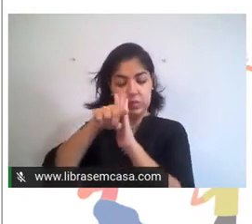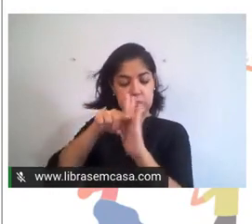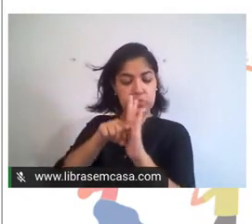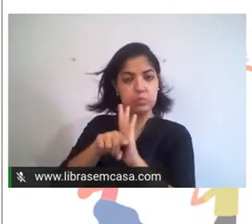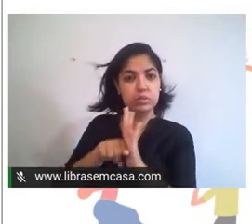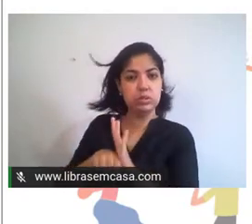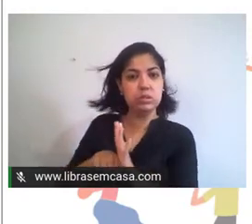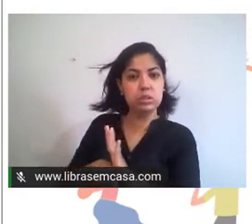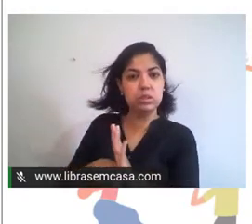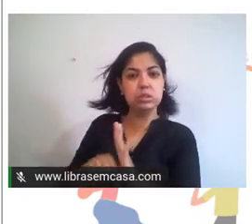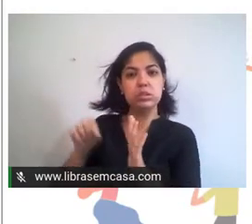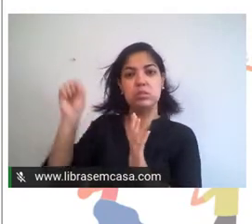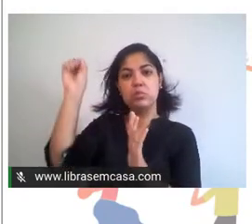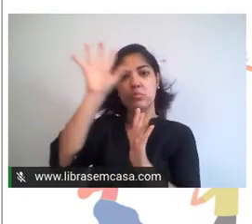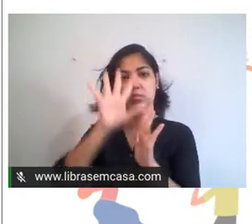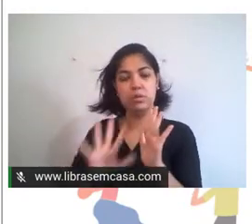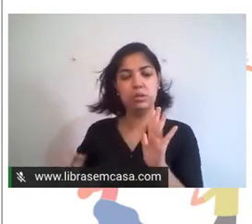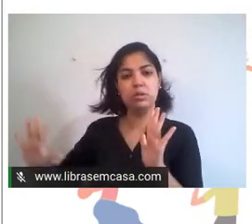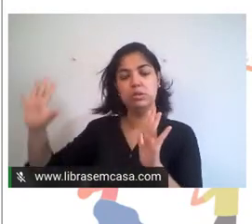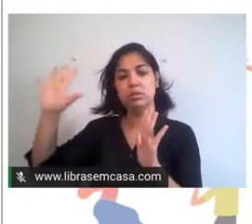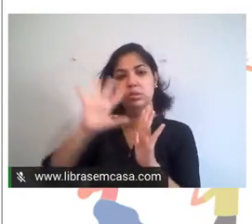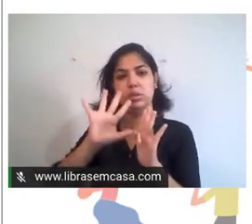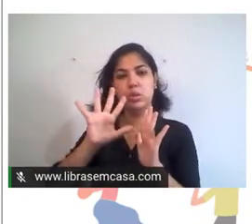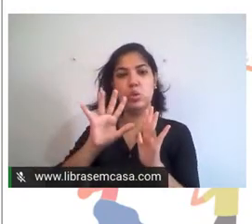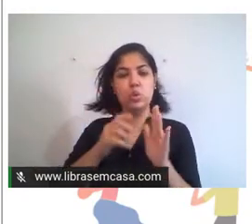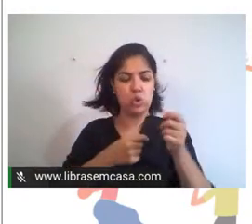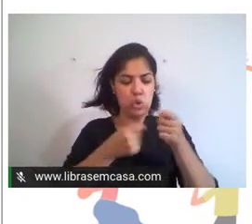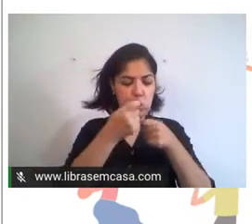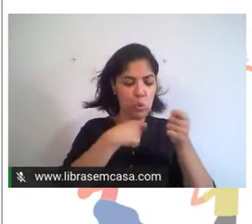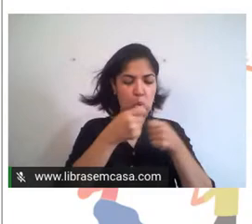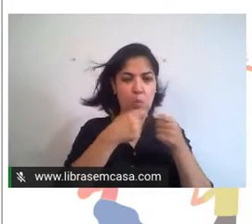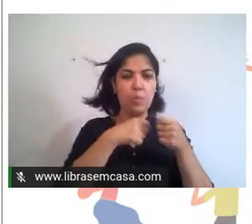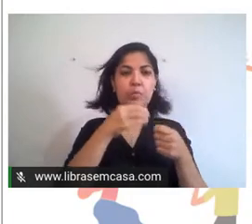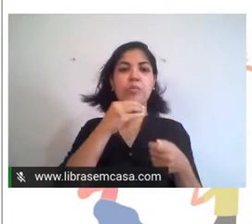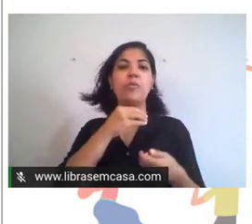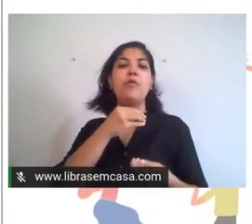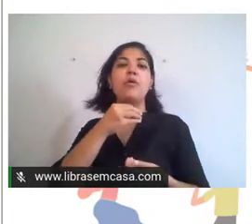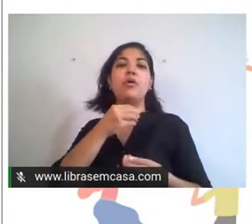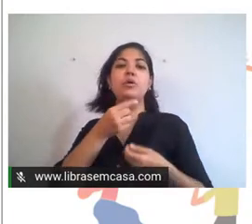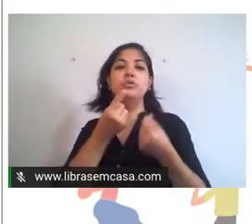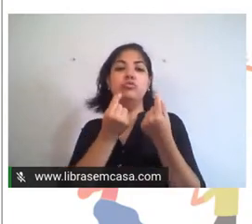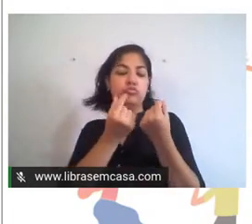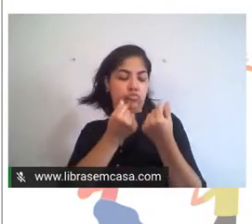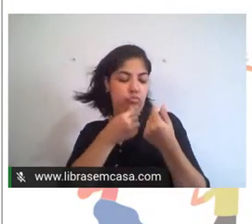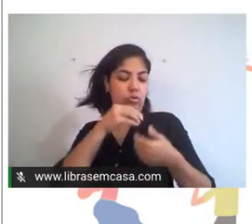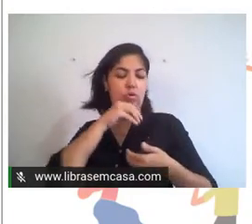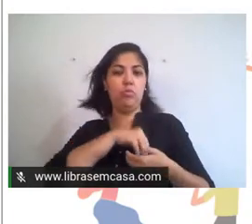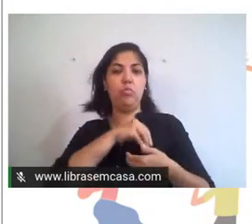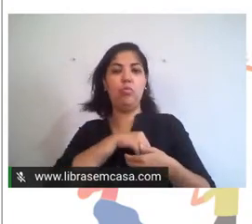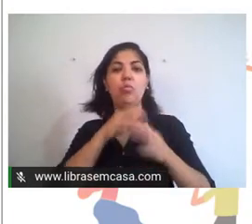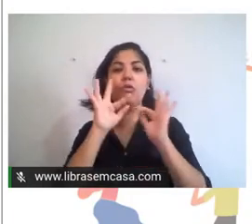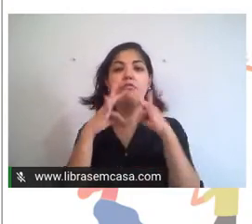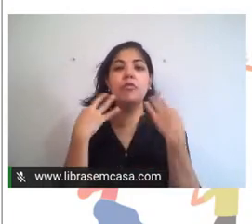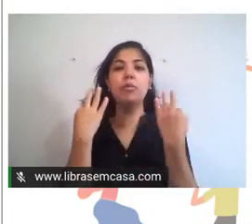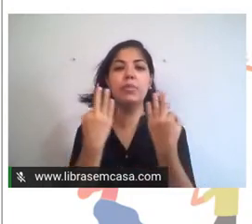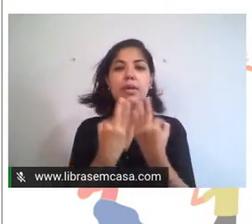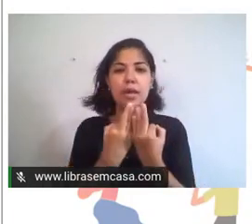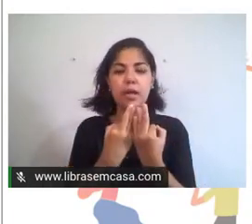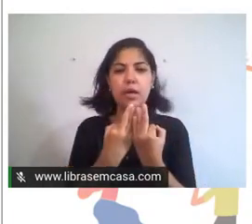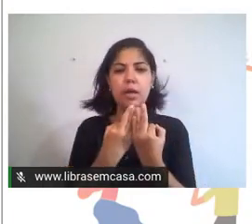que é a pesquisa de orçamento familiar, que foi recentemente publicada, divulgada, que é de